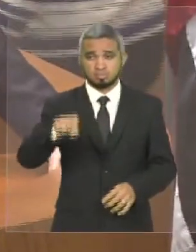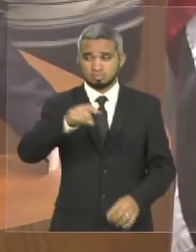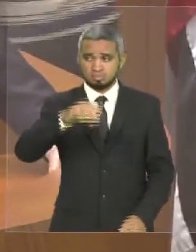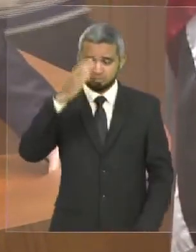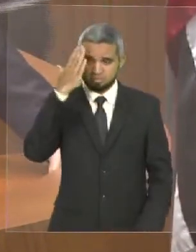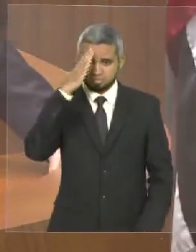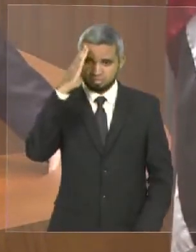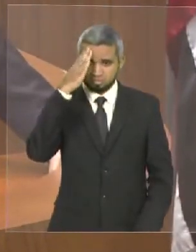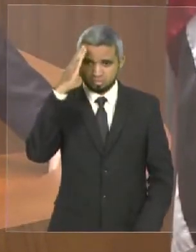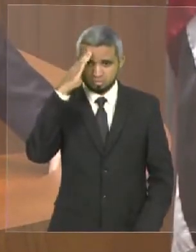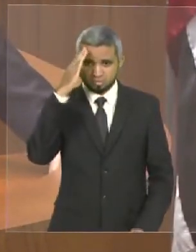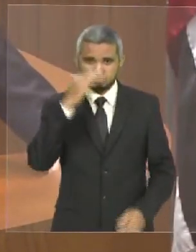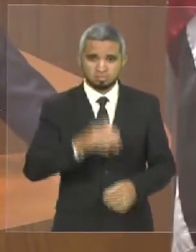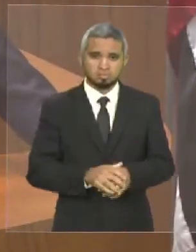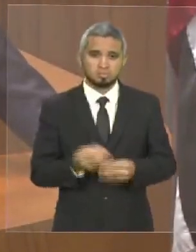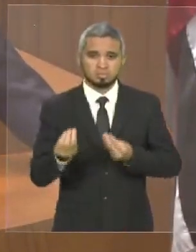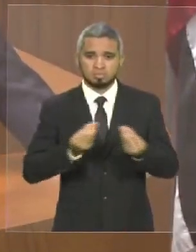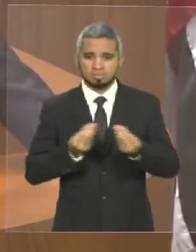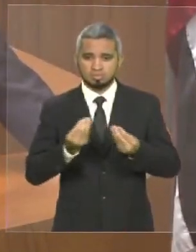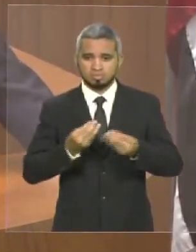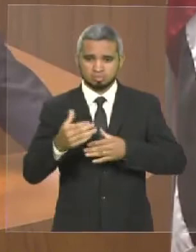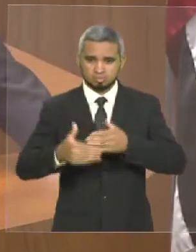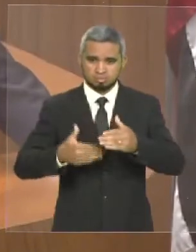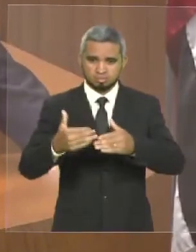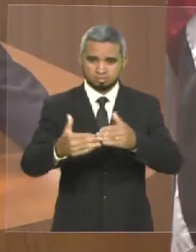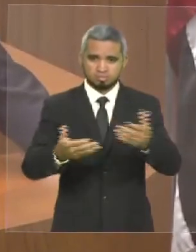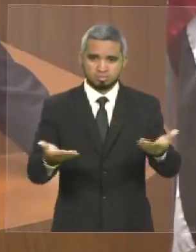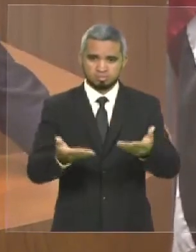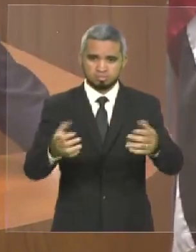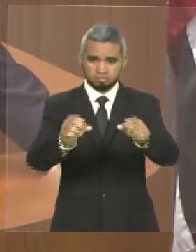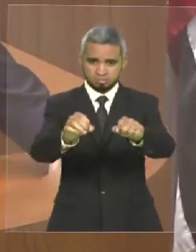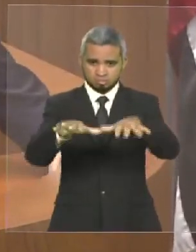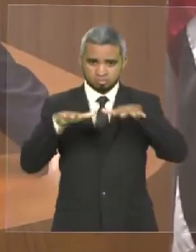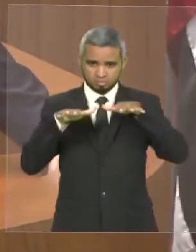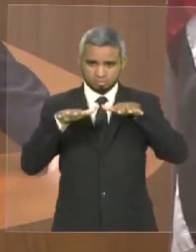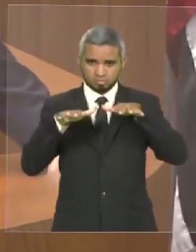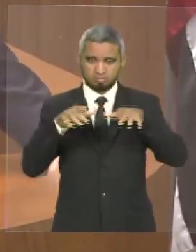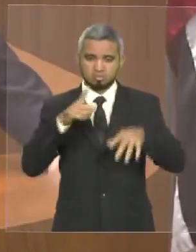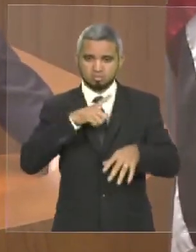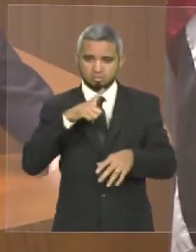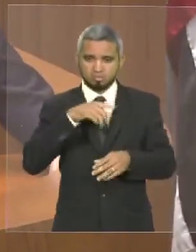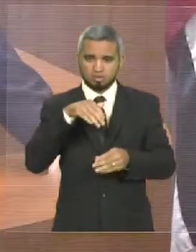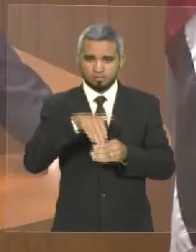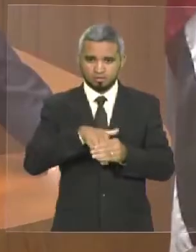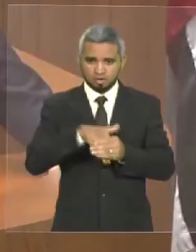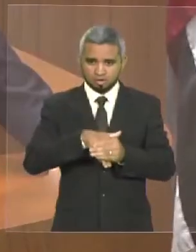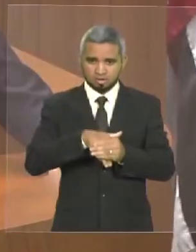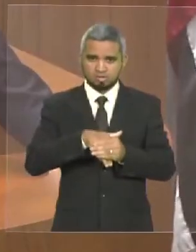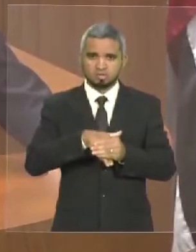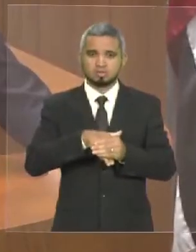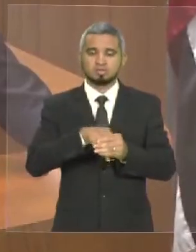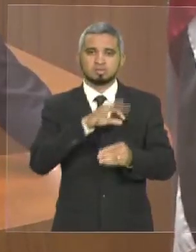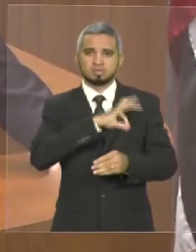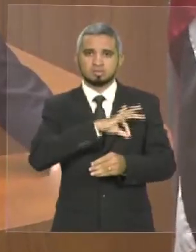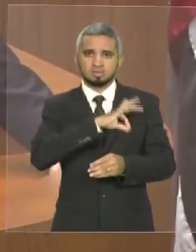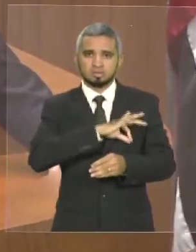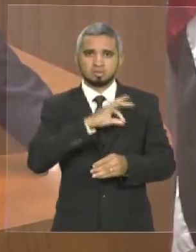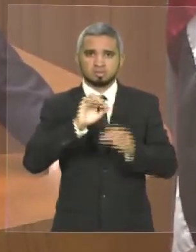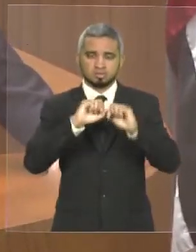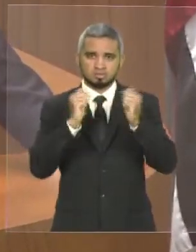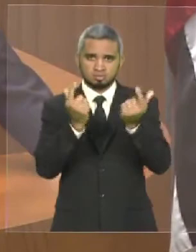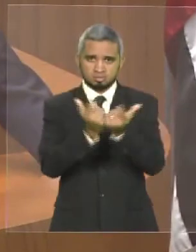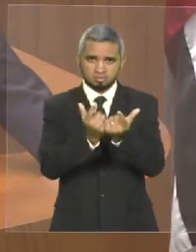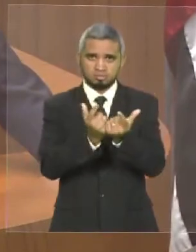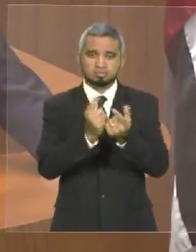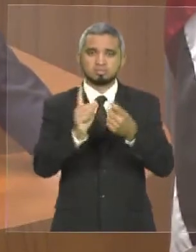o trâmite da sessão de hoje, nós teremos a votação logo mais numa sessão extraordinária do reajuste dos servidores desta casa